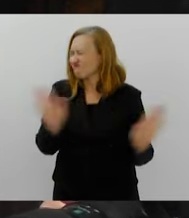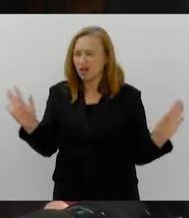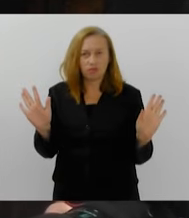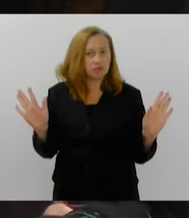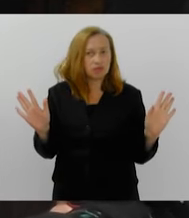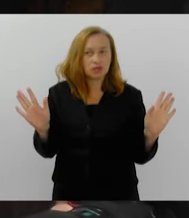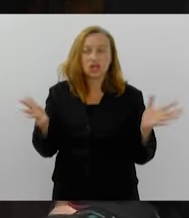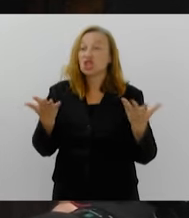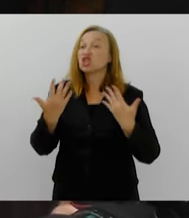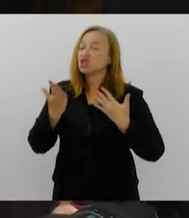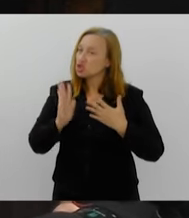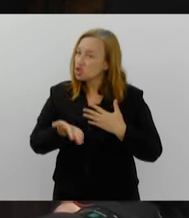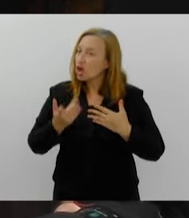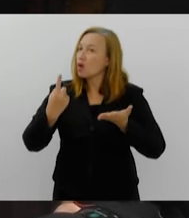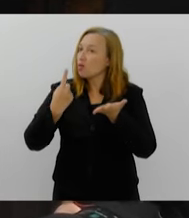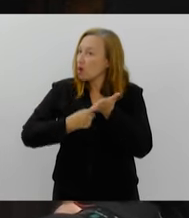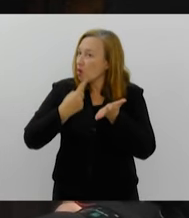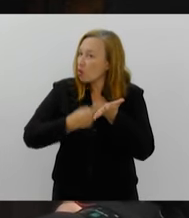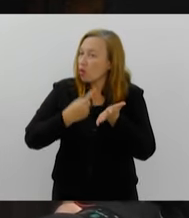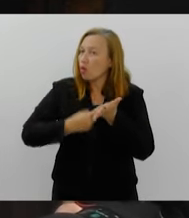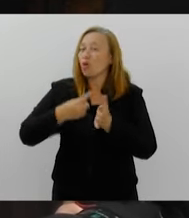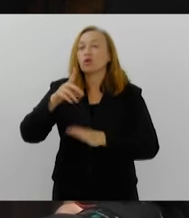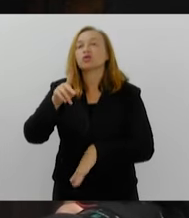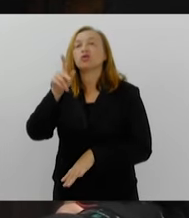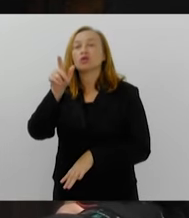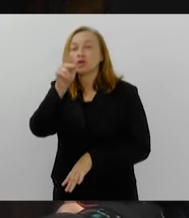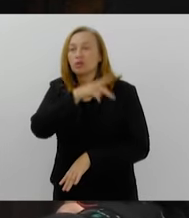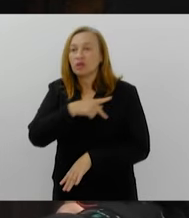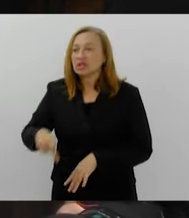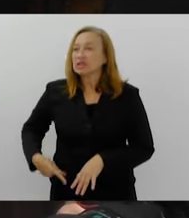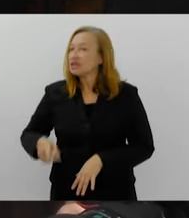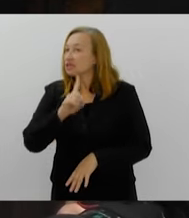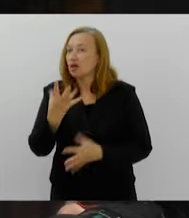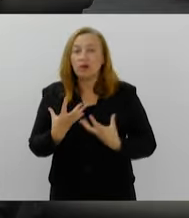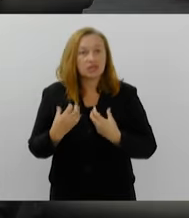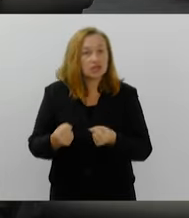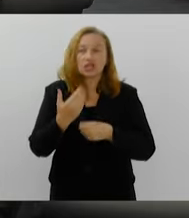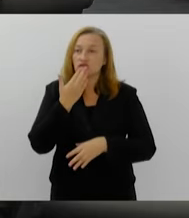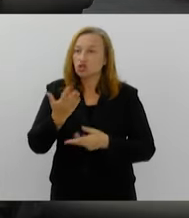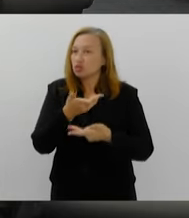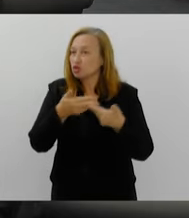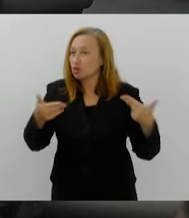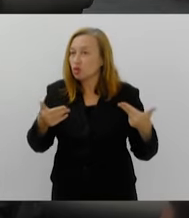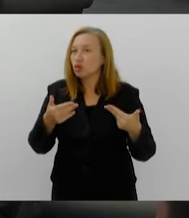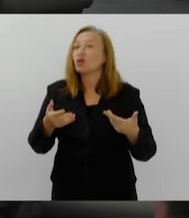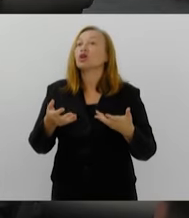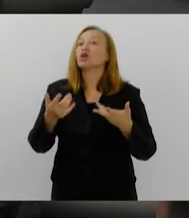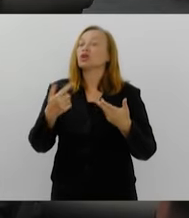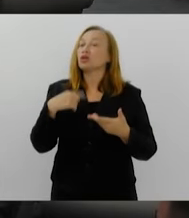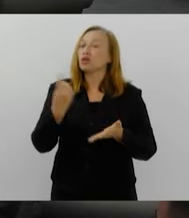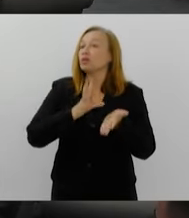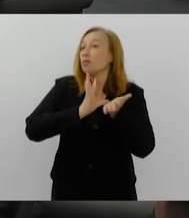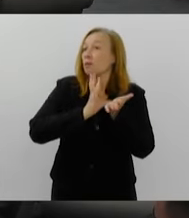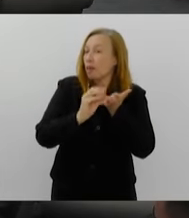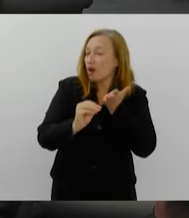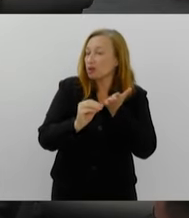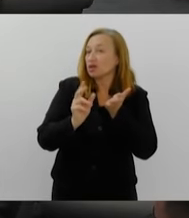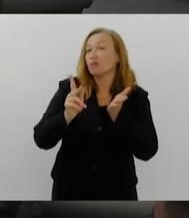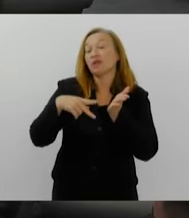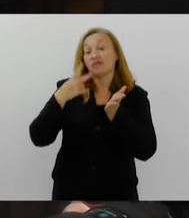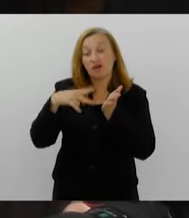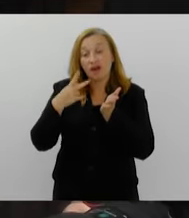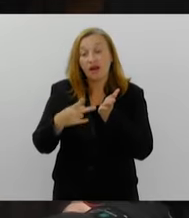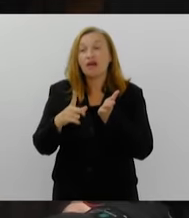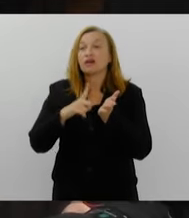um acordo aqui do presidente não permitir mais esse tipo de coisa. Peraí. A gente tem a pauta para tratar, a